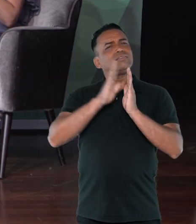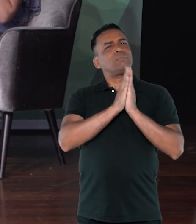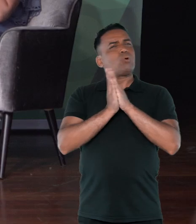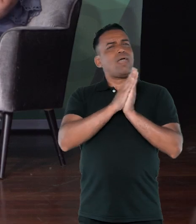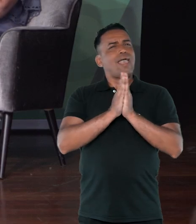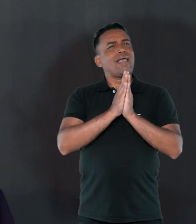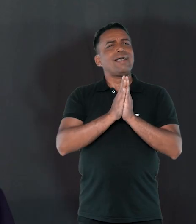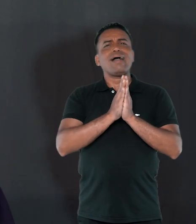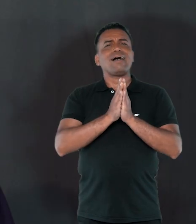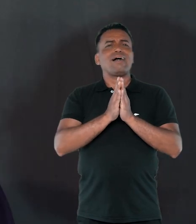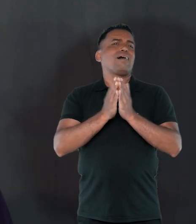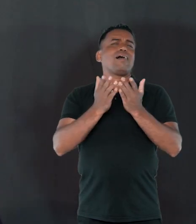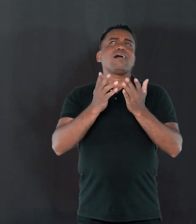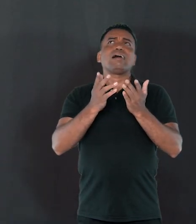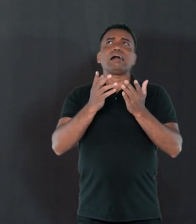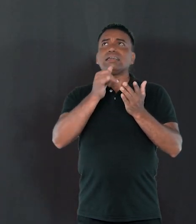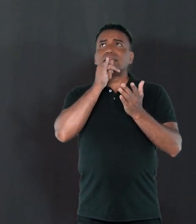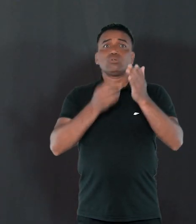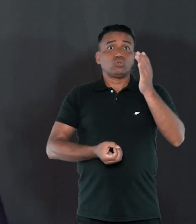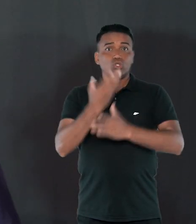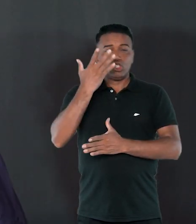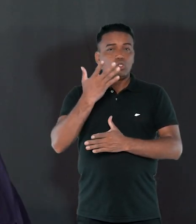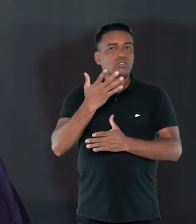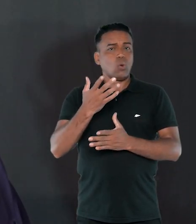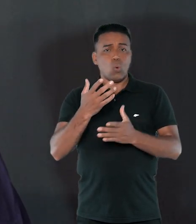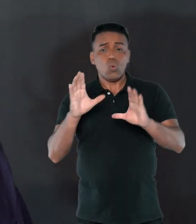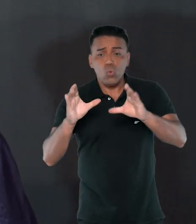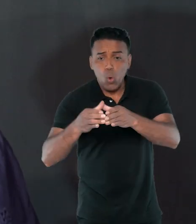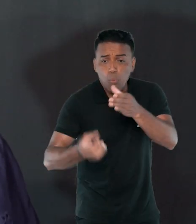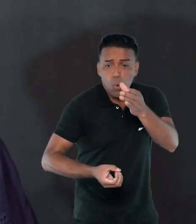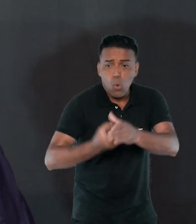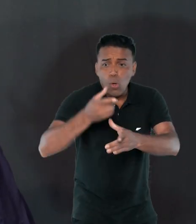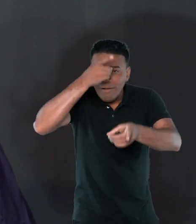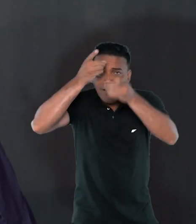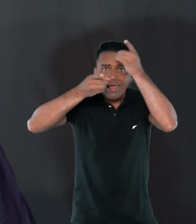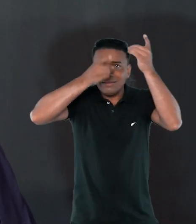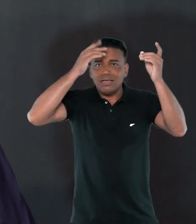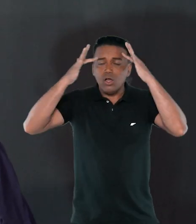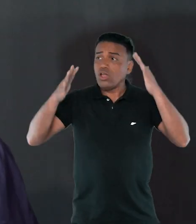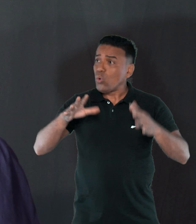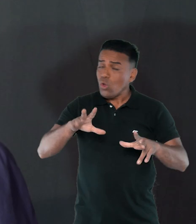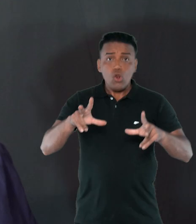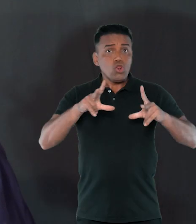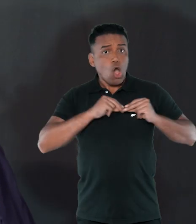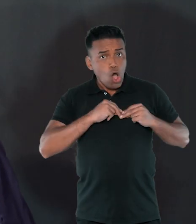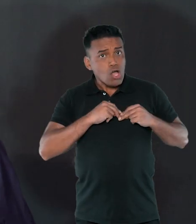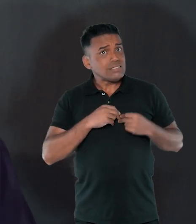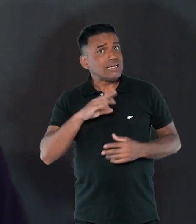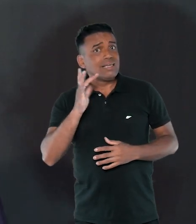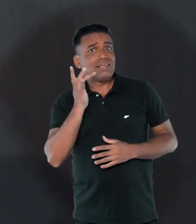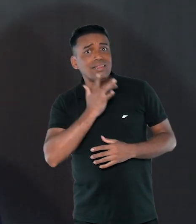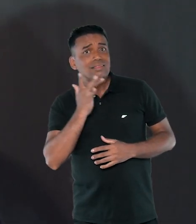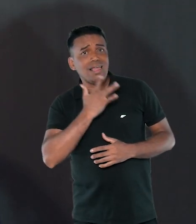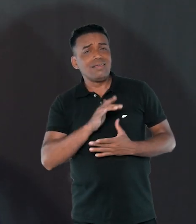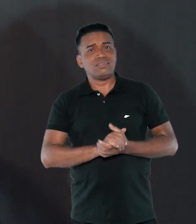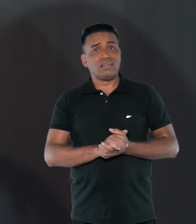e eu ficava vendo a novela, assim, a equipe de criação, criando, e eu me identifiquei. Falei, nossa, que delícia. E por que eu